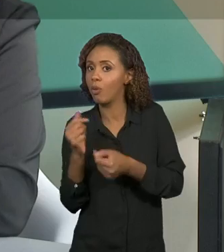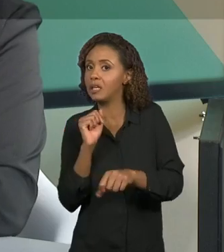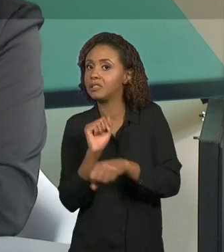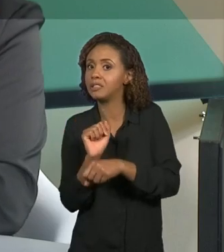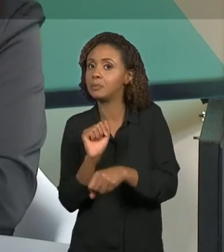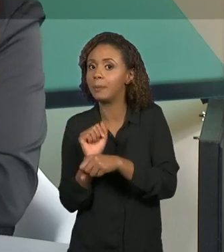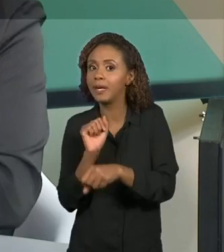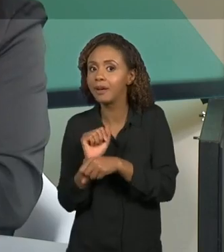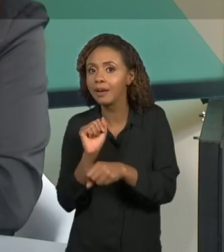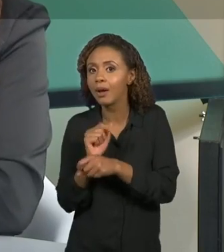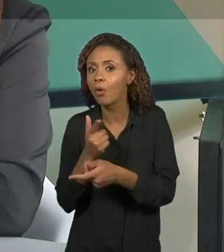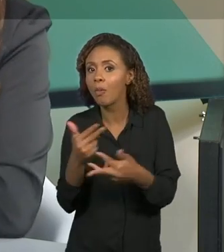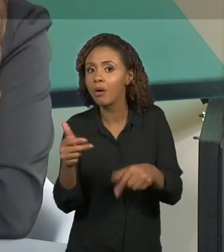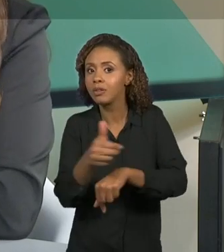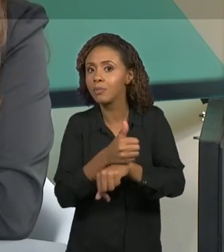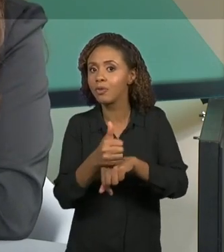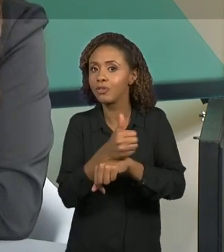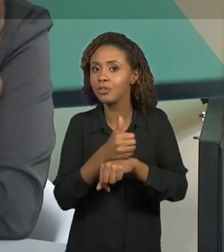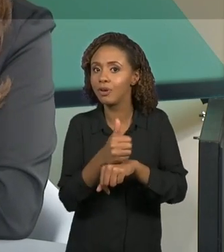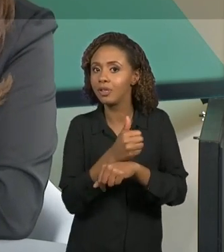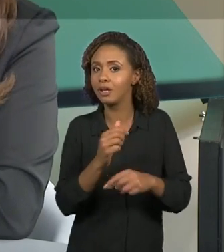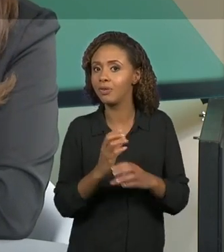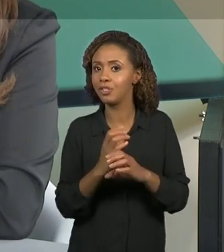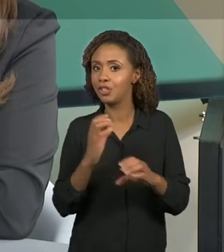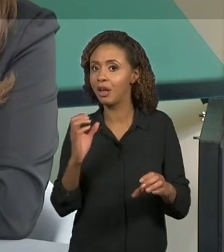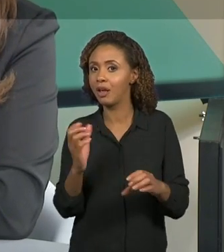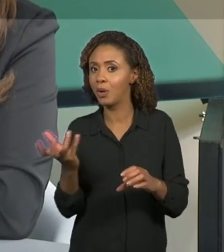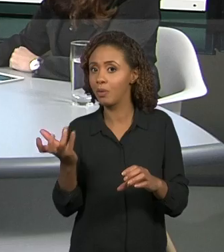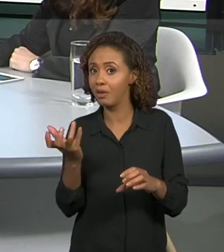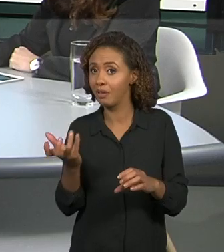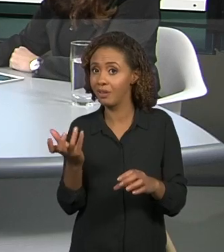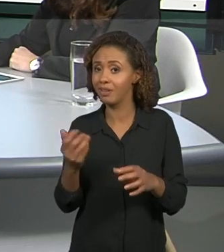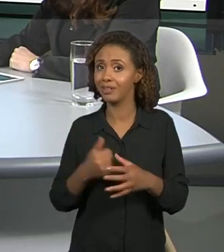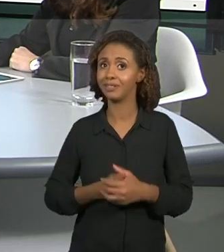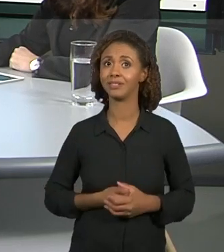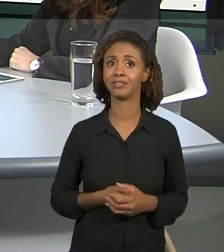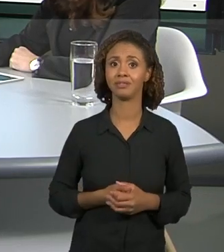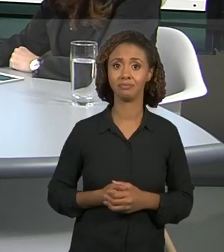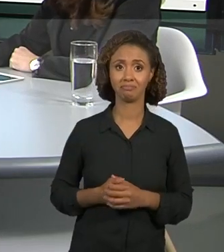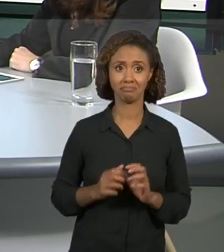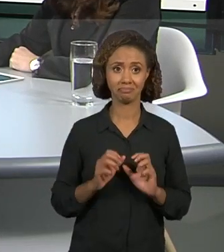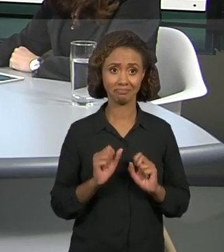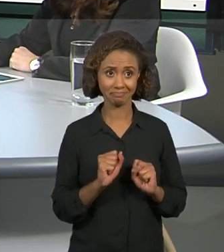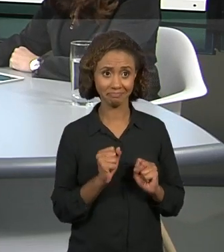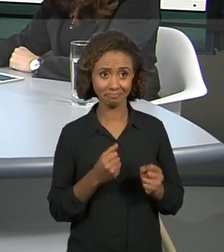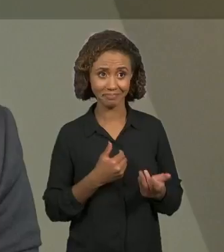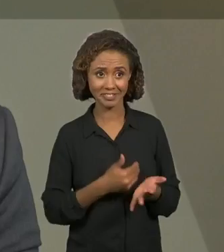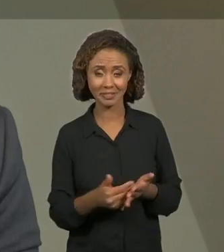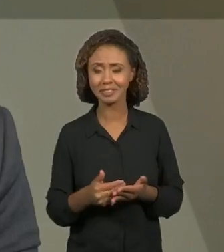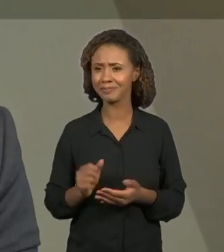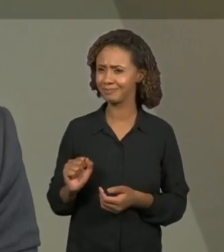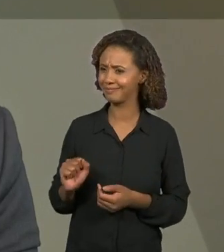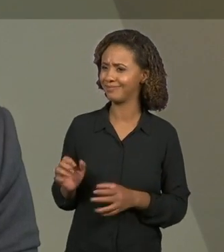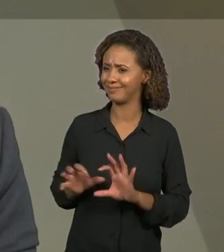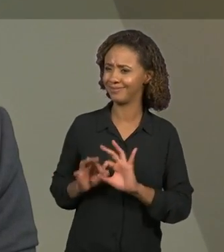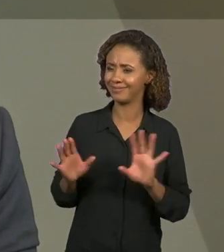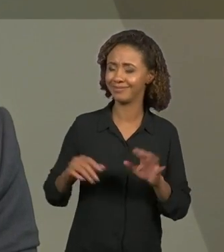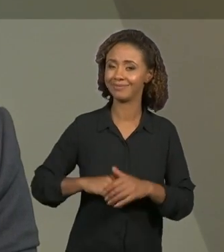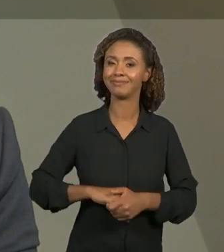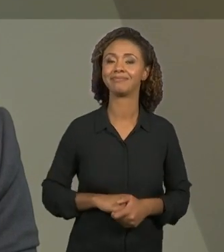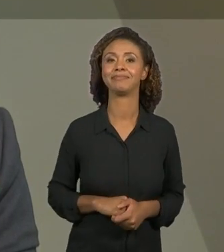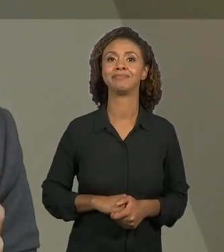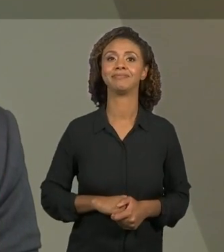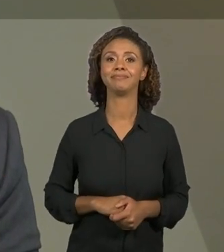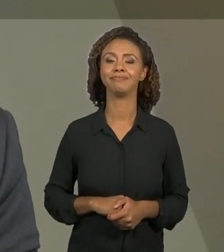engenheiro se sim ou se não então aí dá para gente trabalhar com isso eu posso começar pode sim